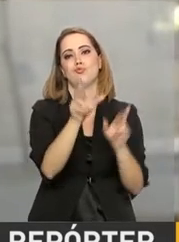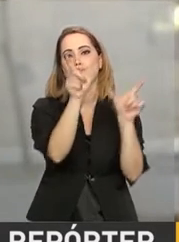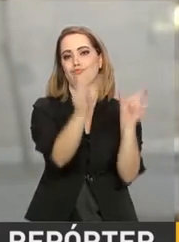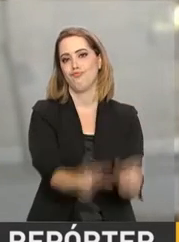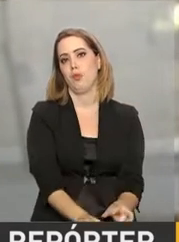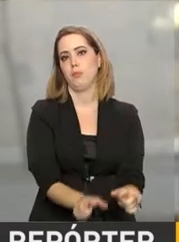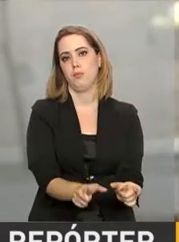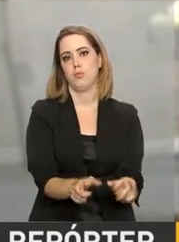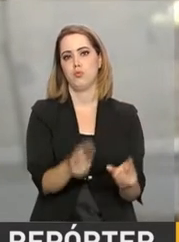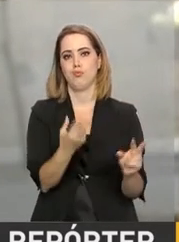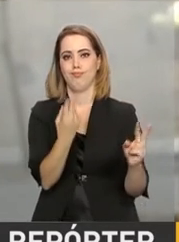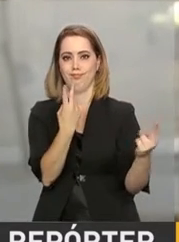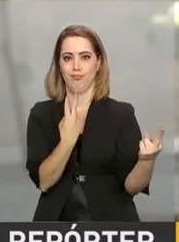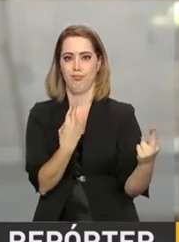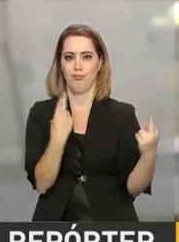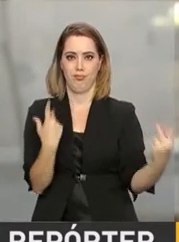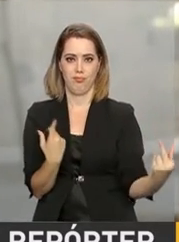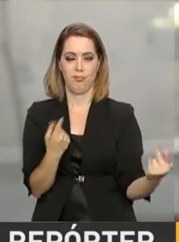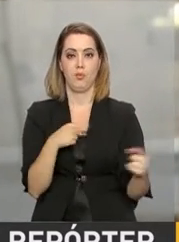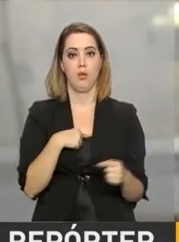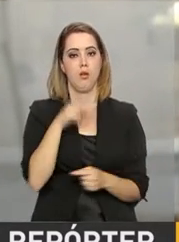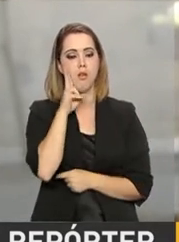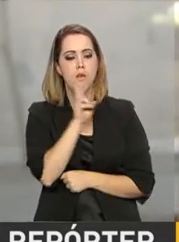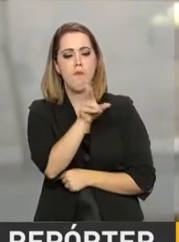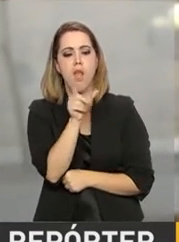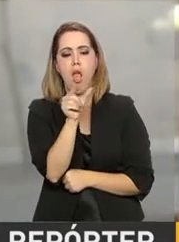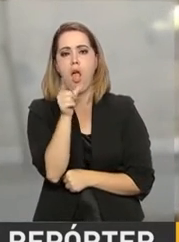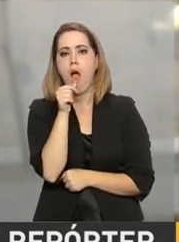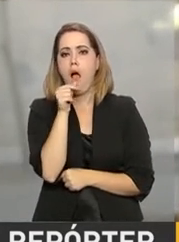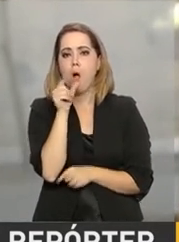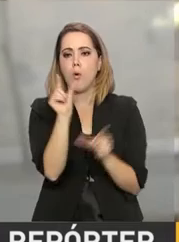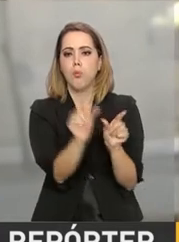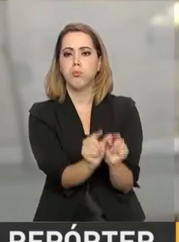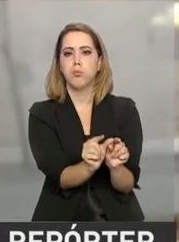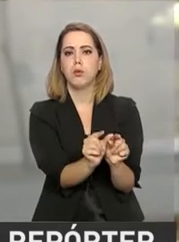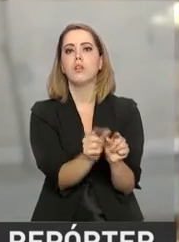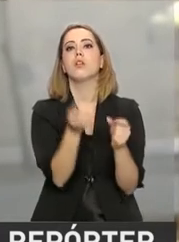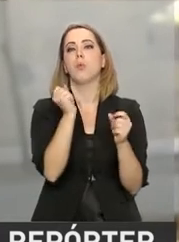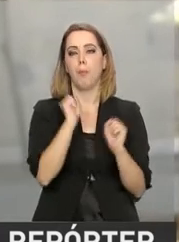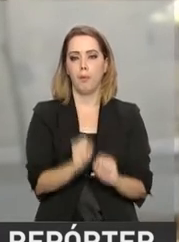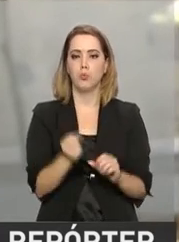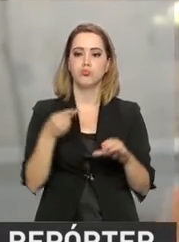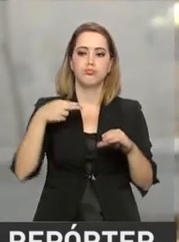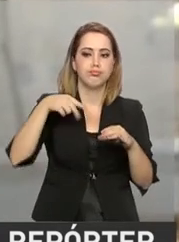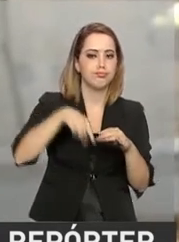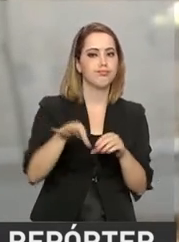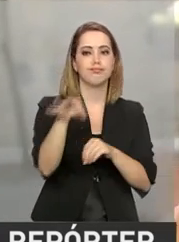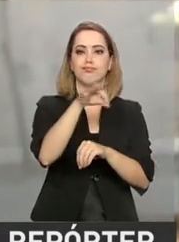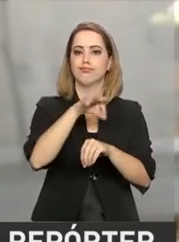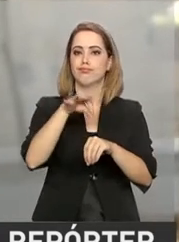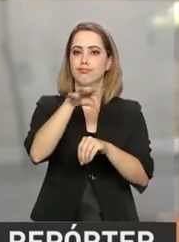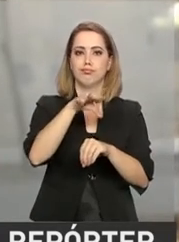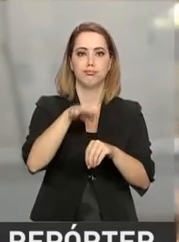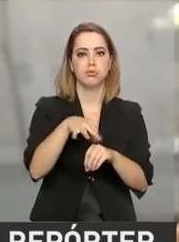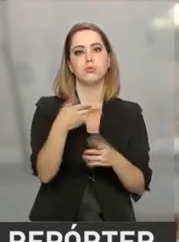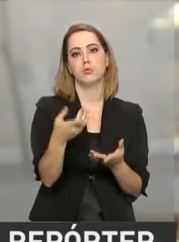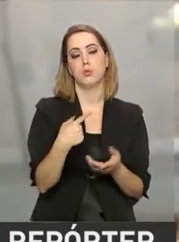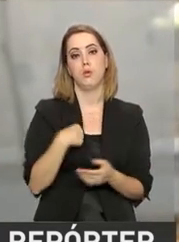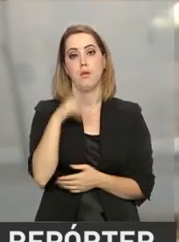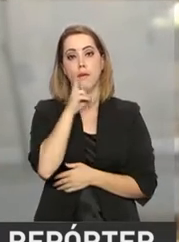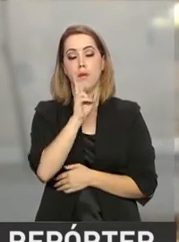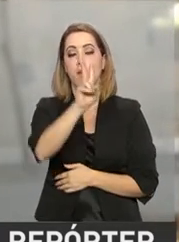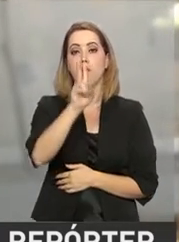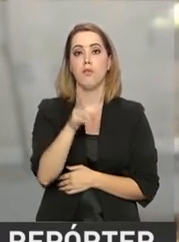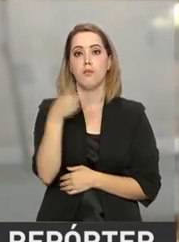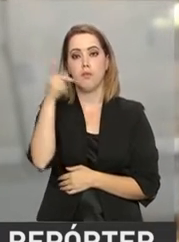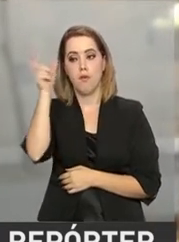ele, qualquer ponto de acúmulo de água é uma potencial maternidade, digamos assim. Né? Então, a minha recomendação é olhar